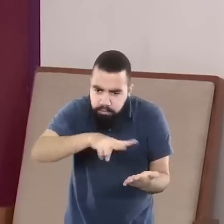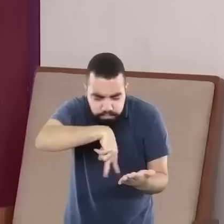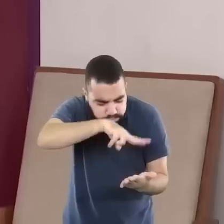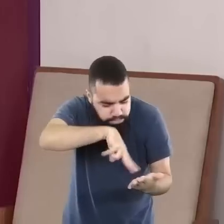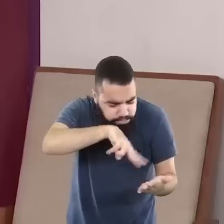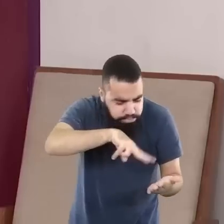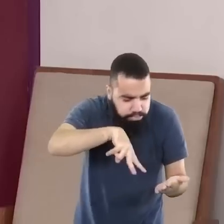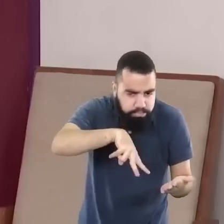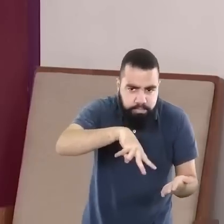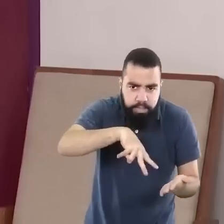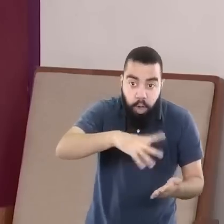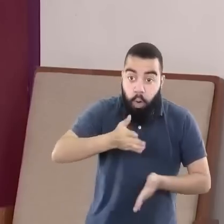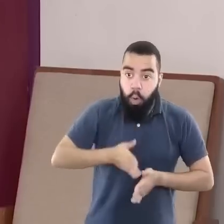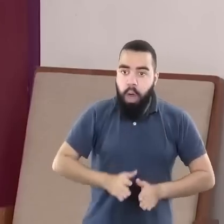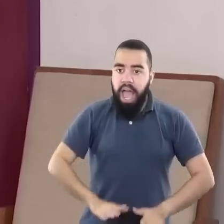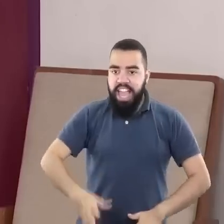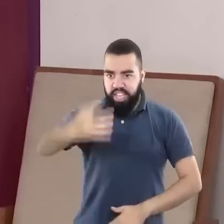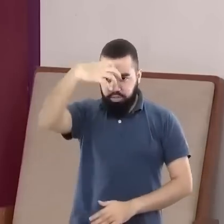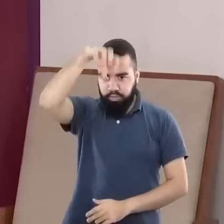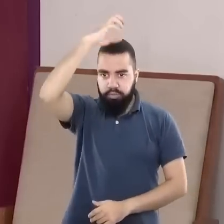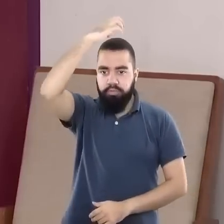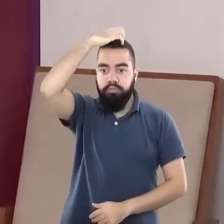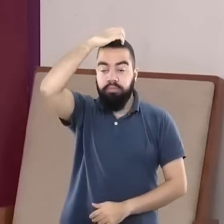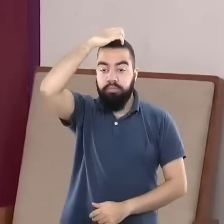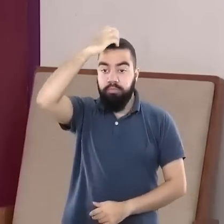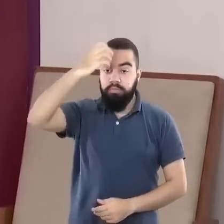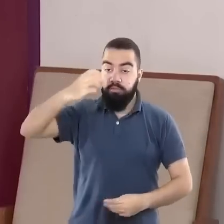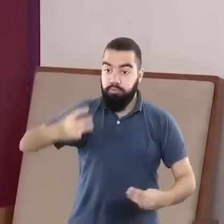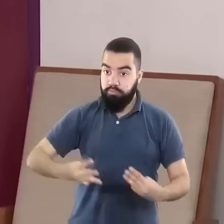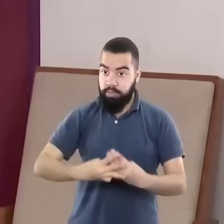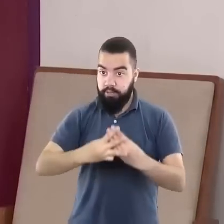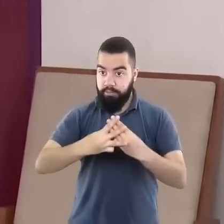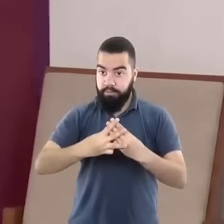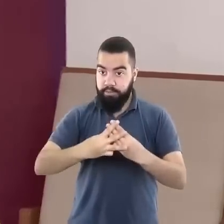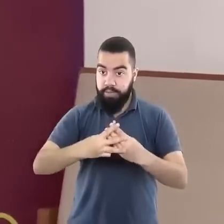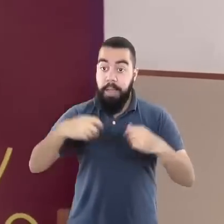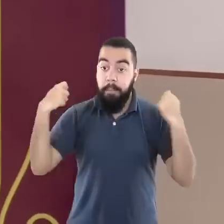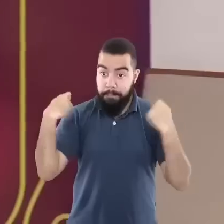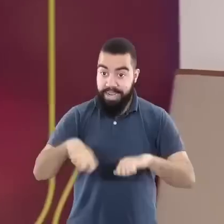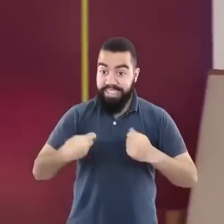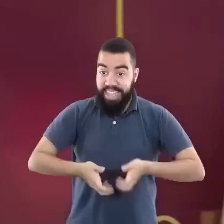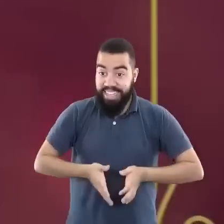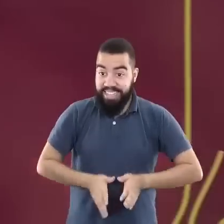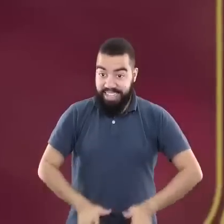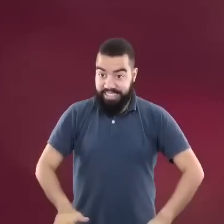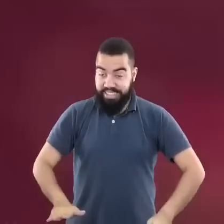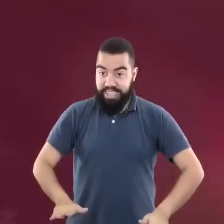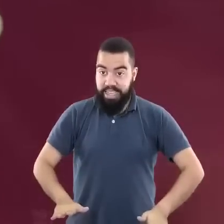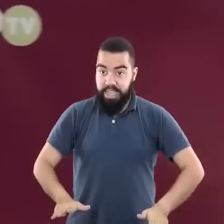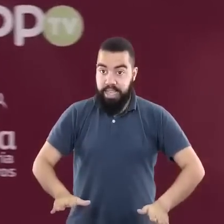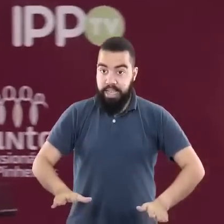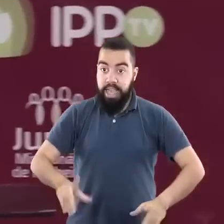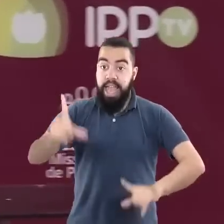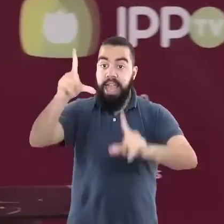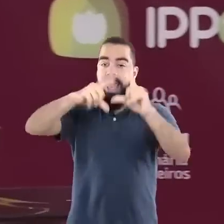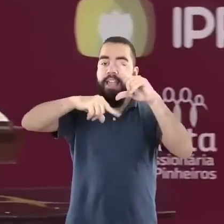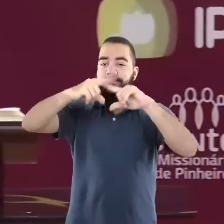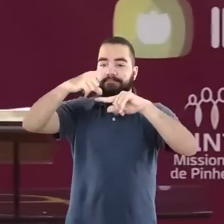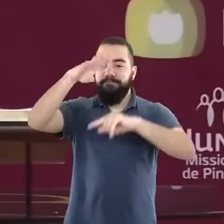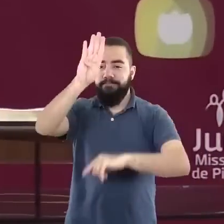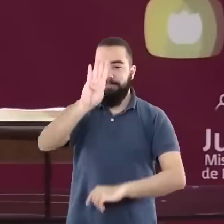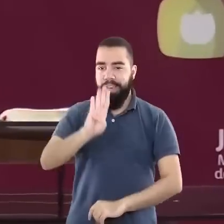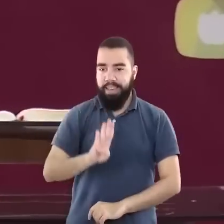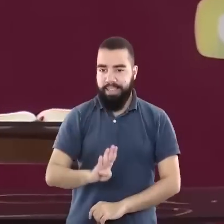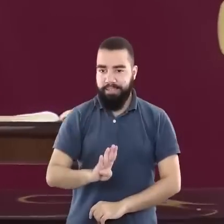recém-nascido Rei dos Judeus deve nascer precisa nascer em Belém da Judeia